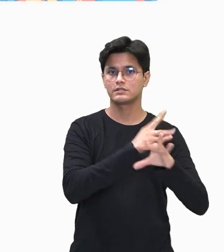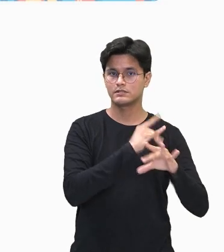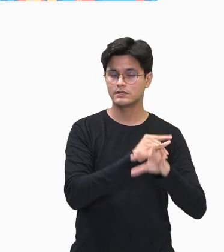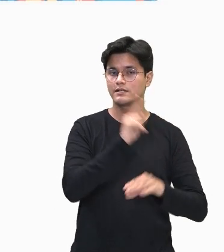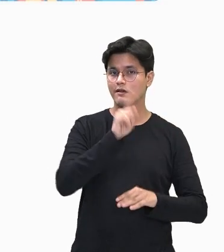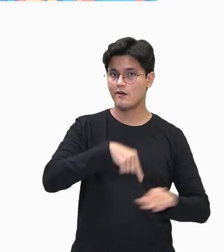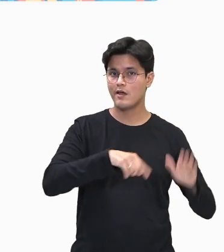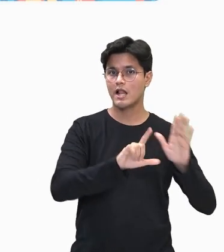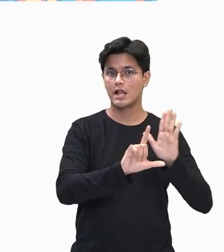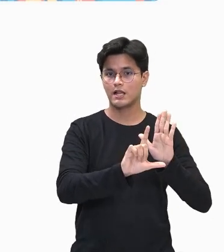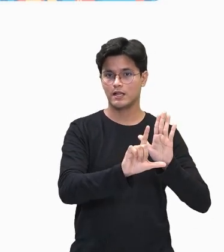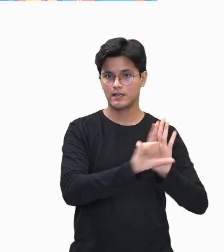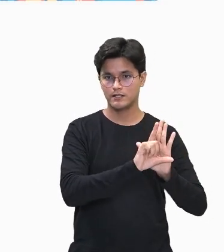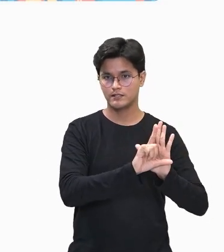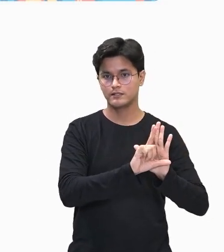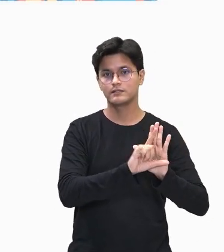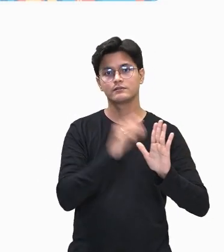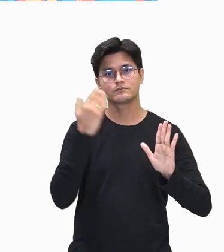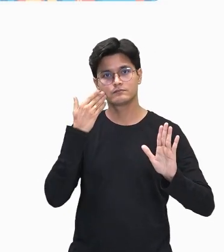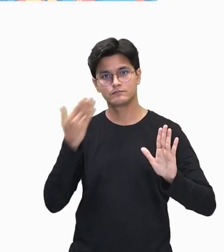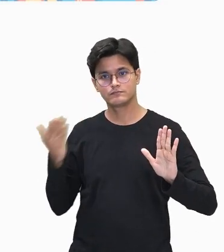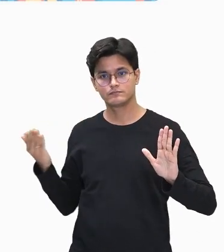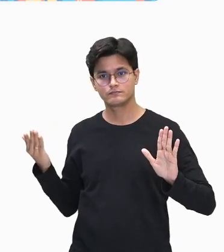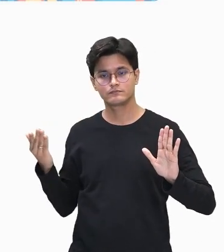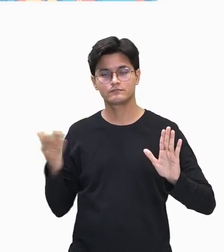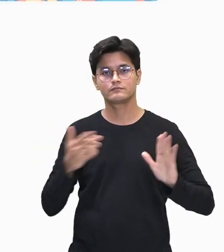lei, né? A Lei